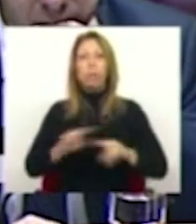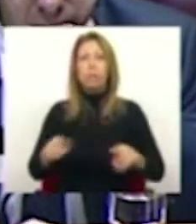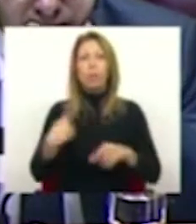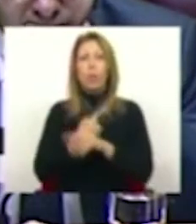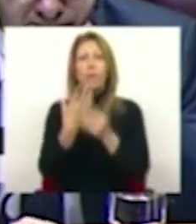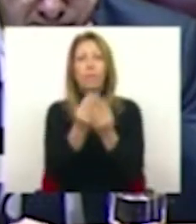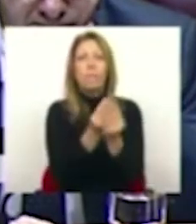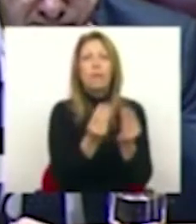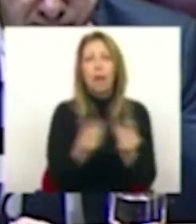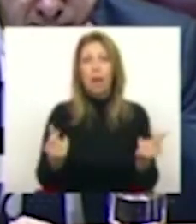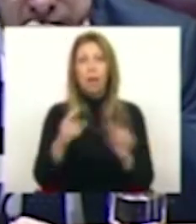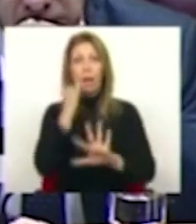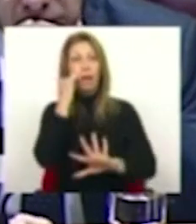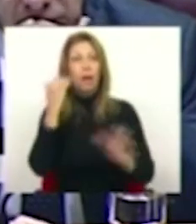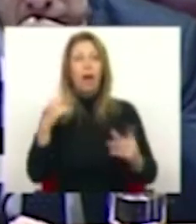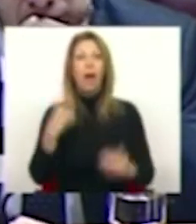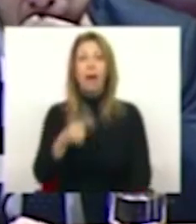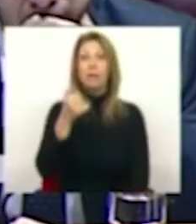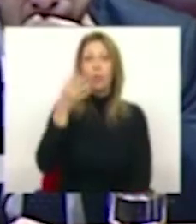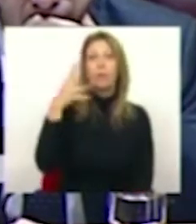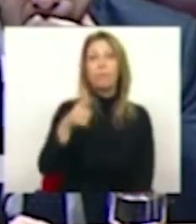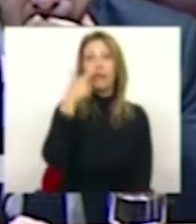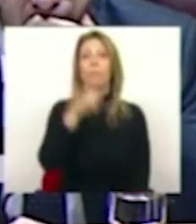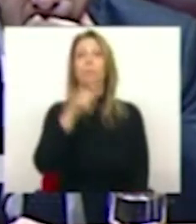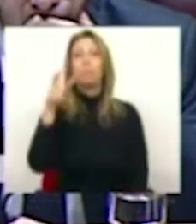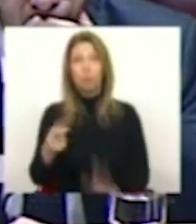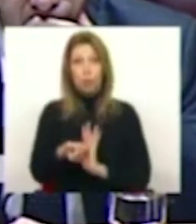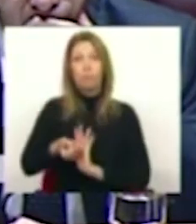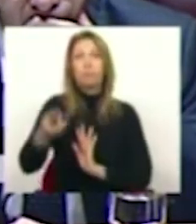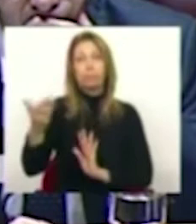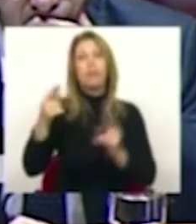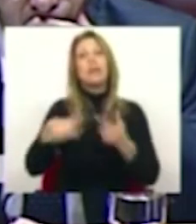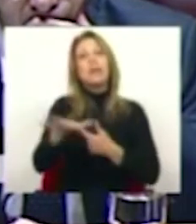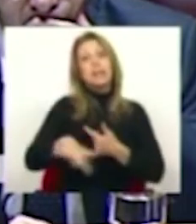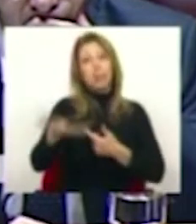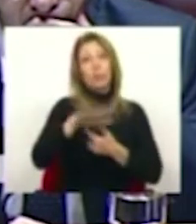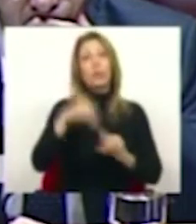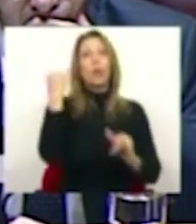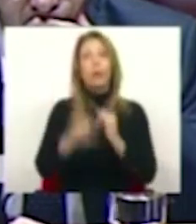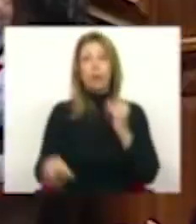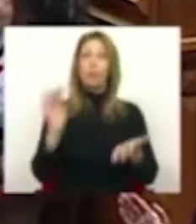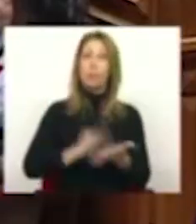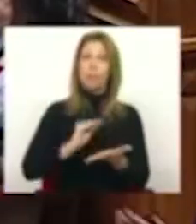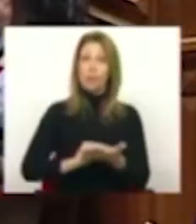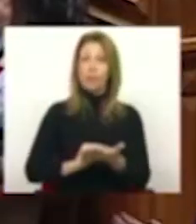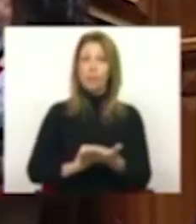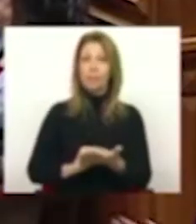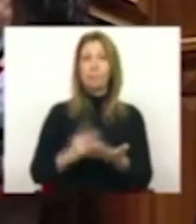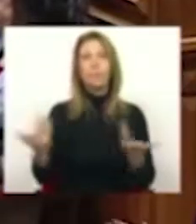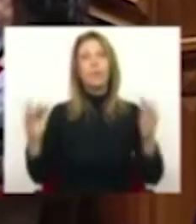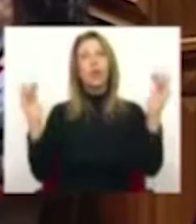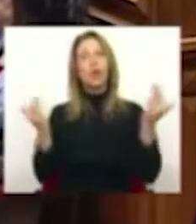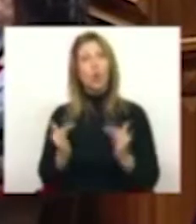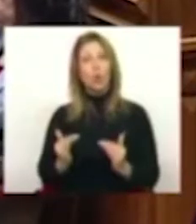menos 190 mil pessoas que estão em situação de risco de pobreza. E esta redução...